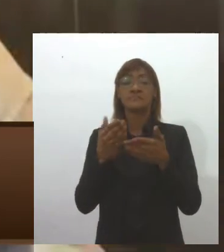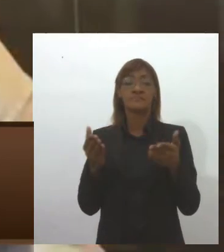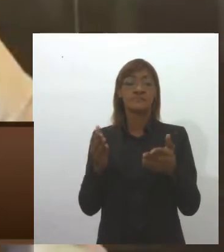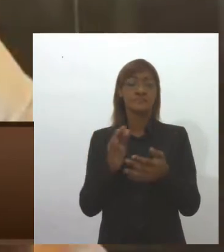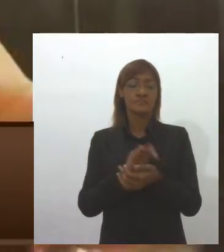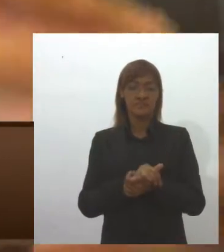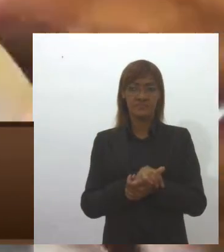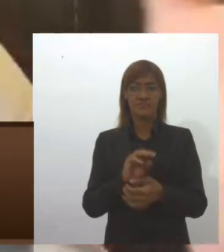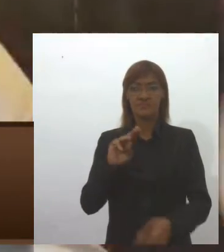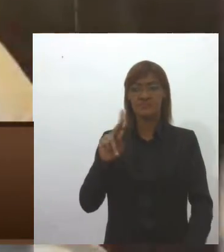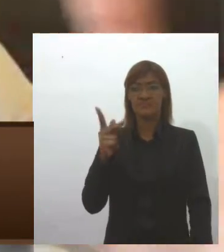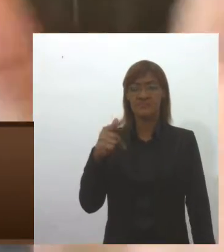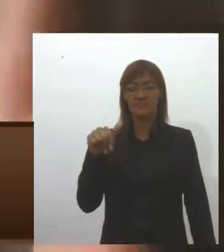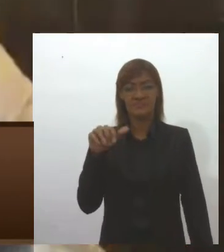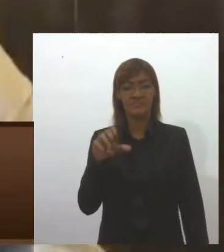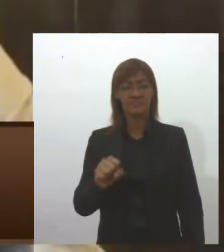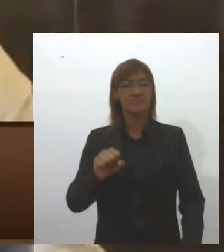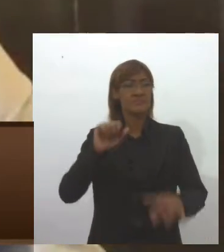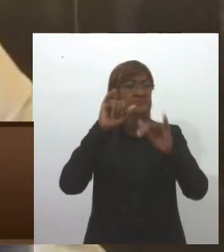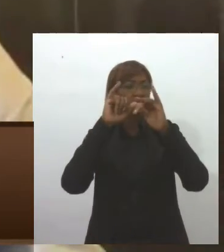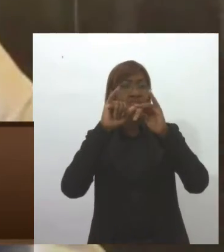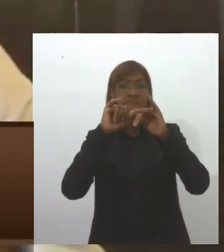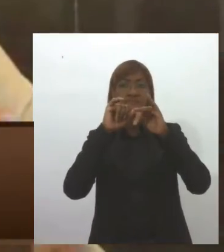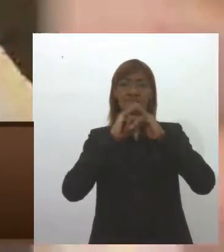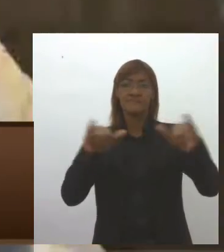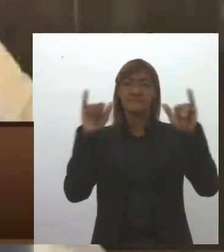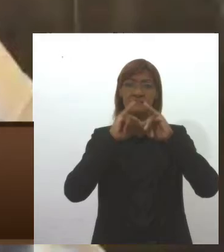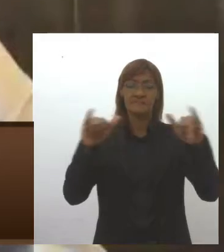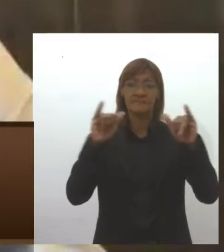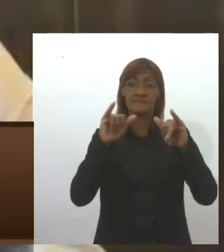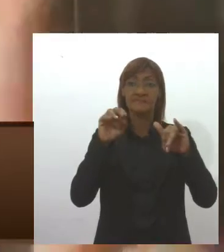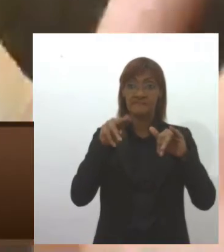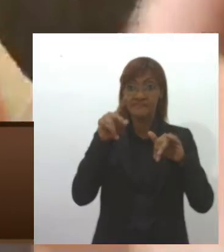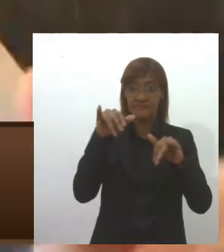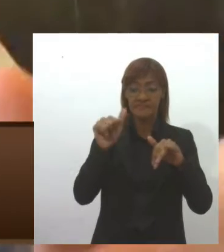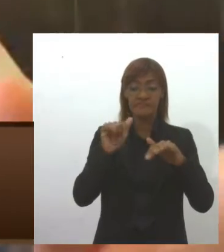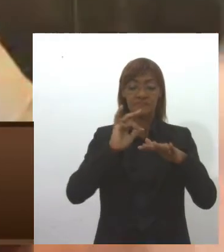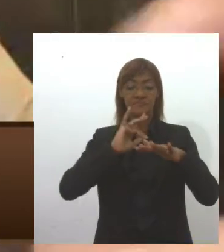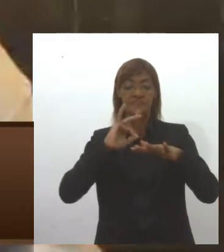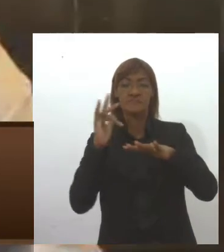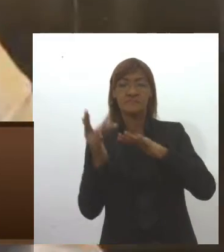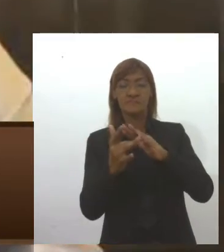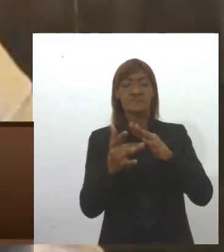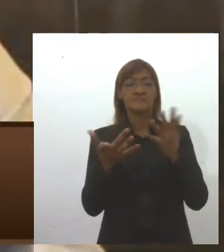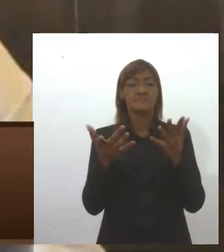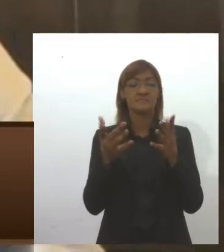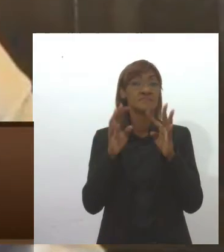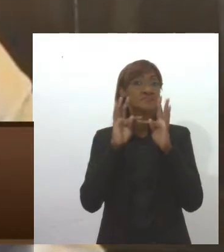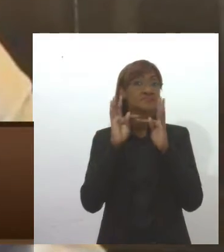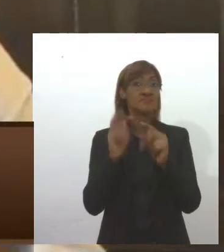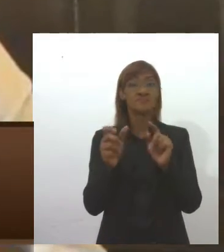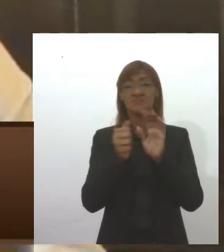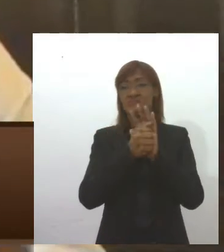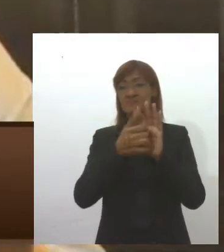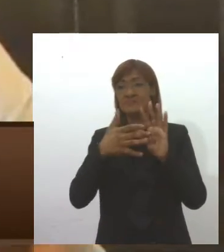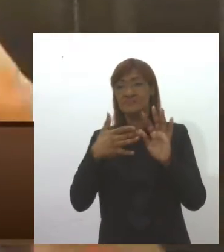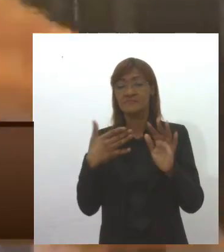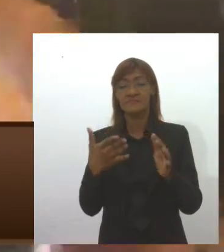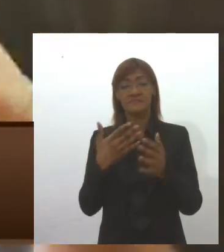também, publicação em outdoors, em busdoors, nesses estados que a gente for trabalhar.